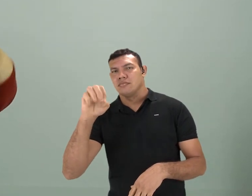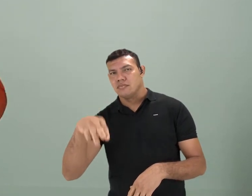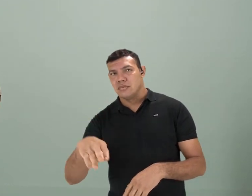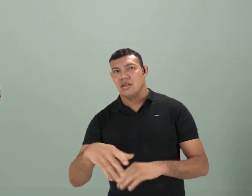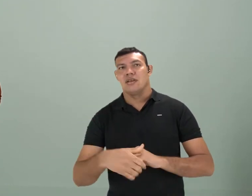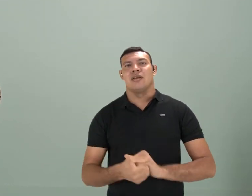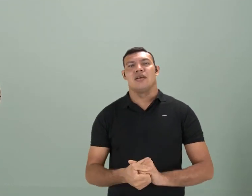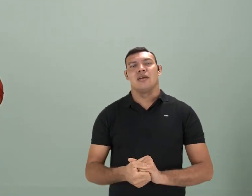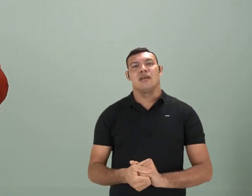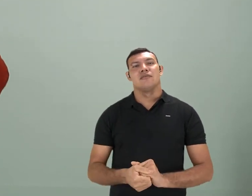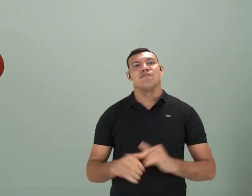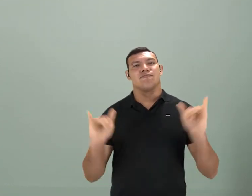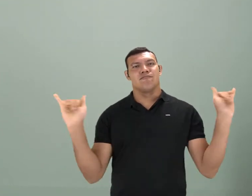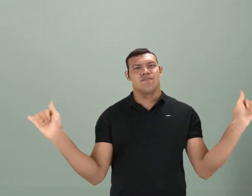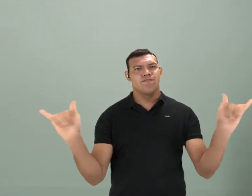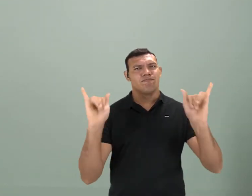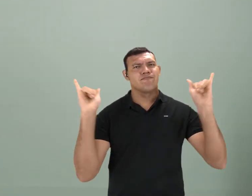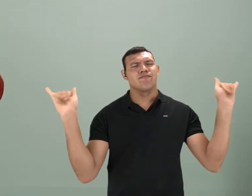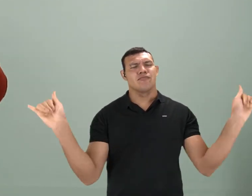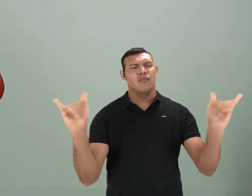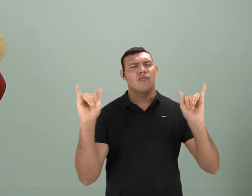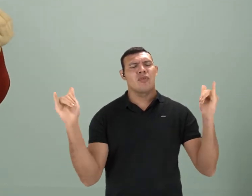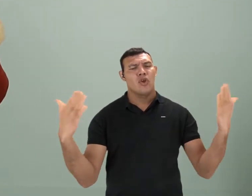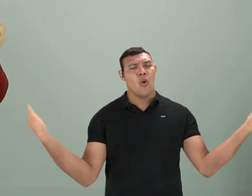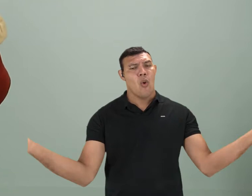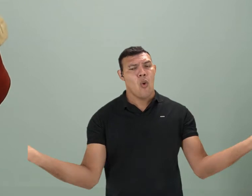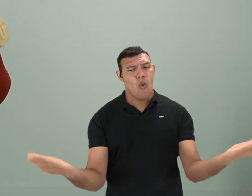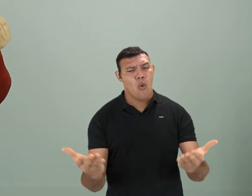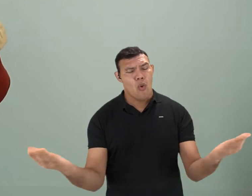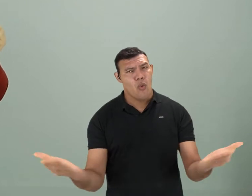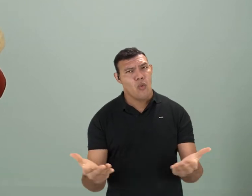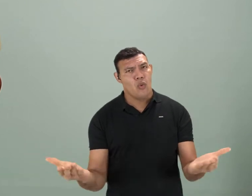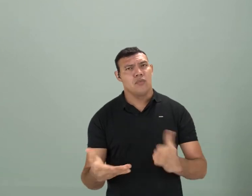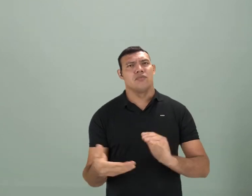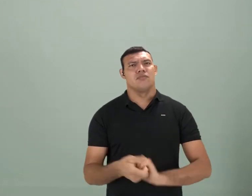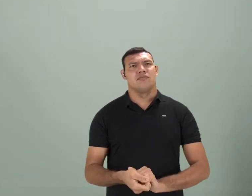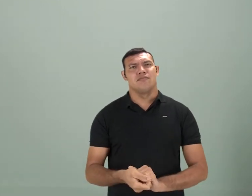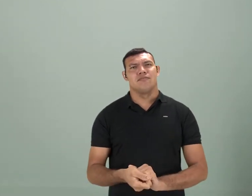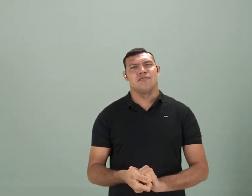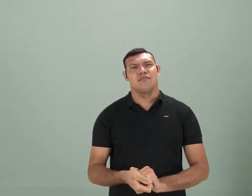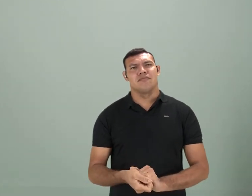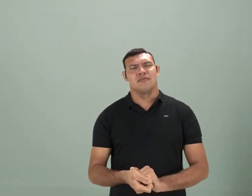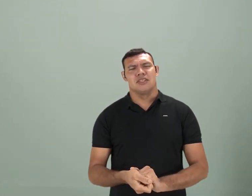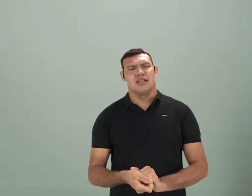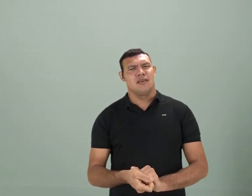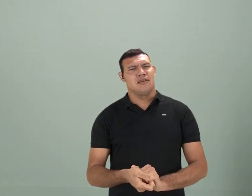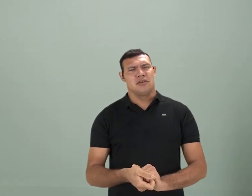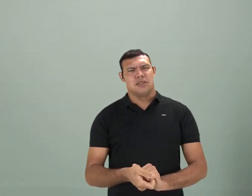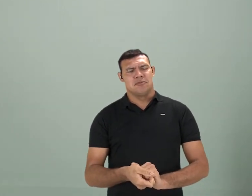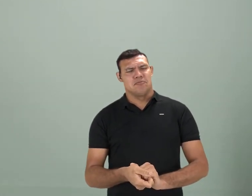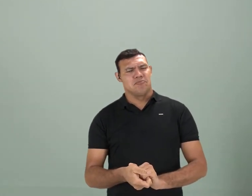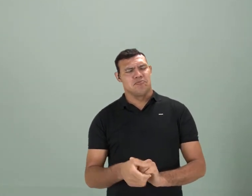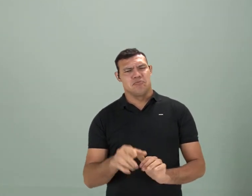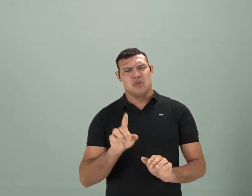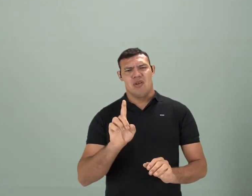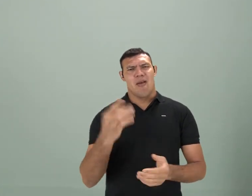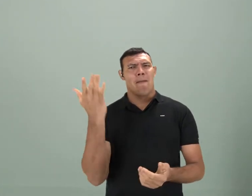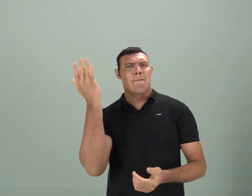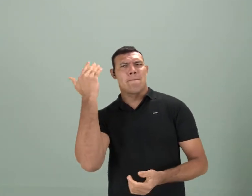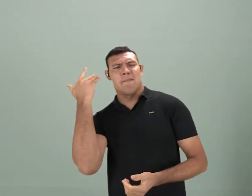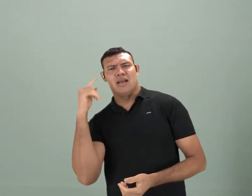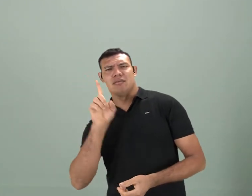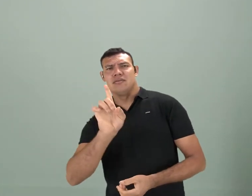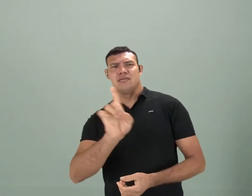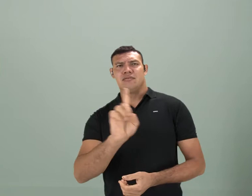ela é atual, ela é fresquinha, entendeu? Então, ela não se prende a fatos muito